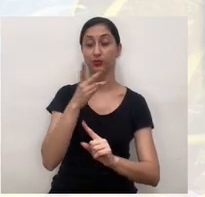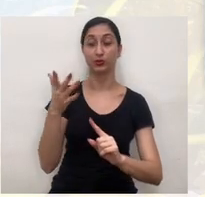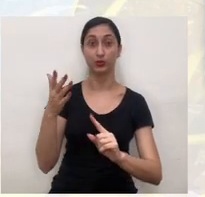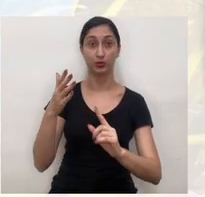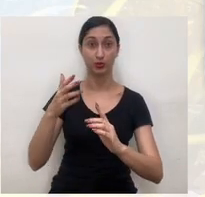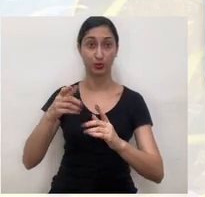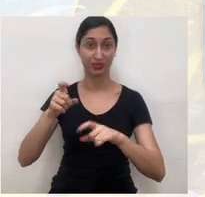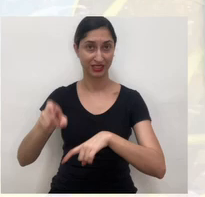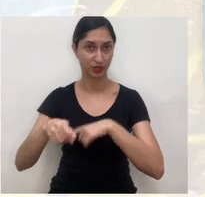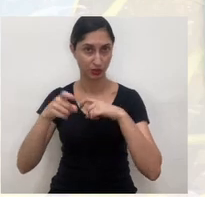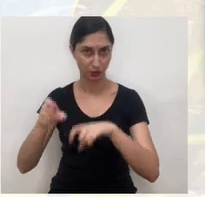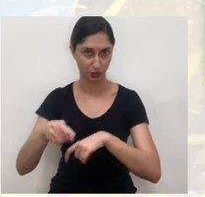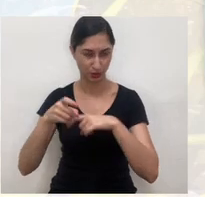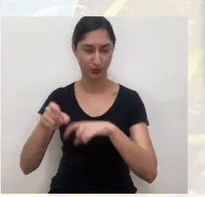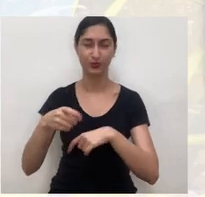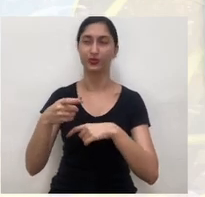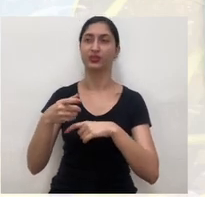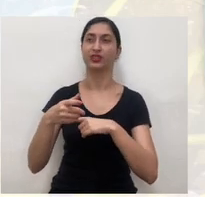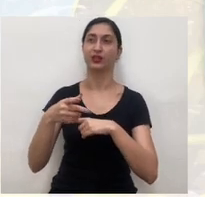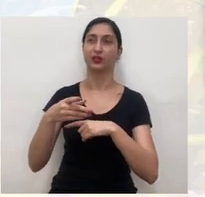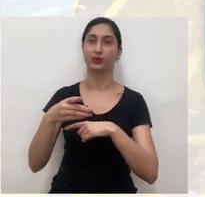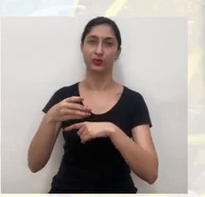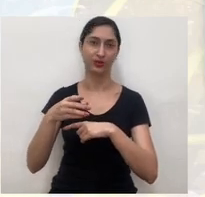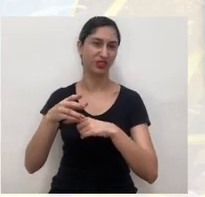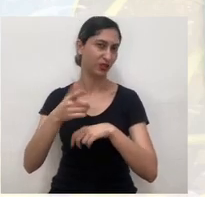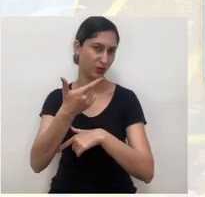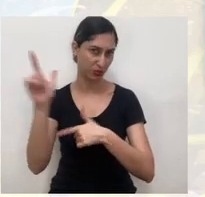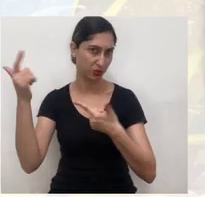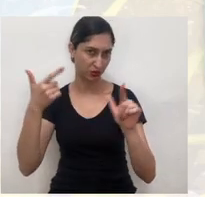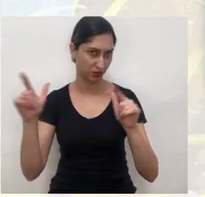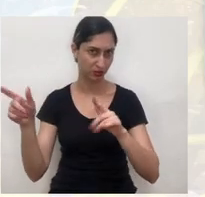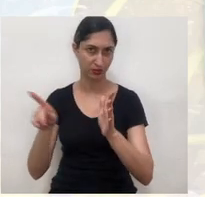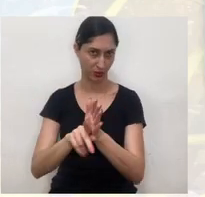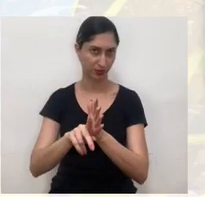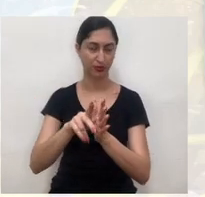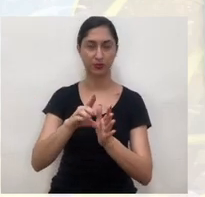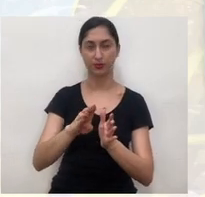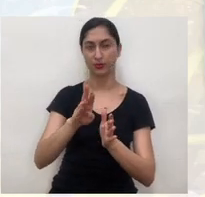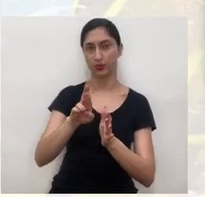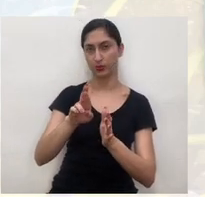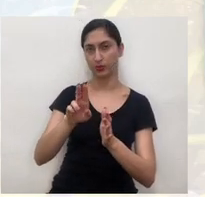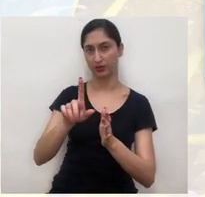Fundão, em outros projetos Burle Marx, acontece o seguinte, que